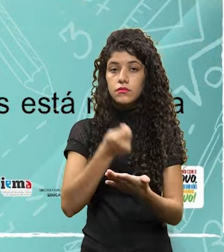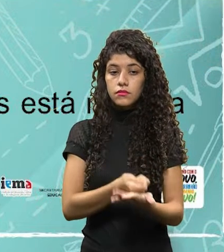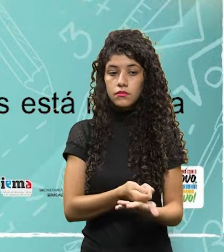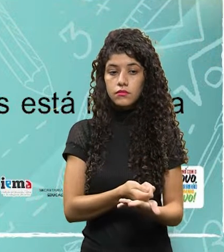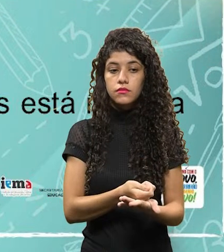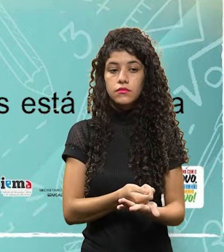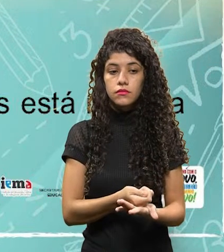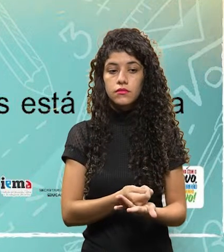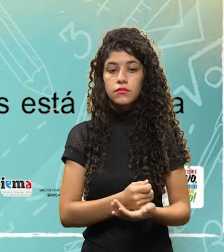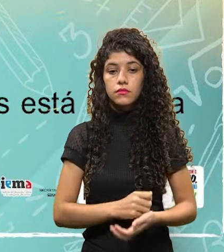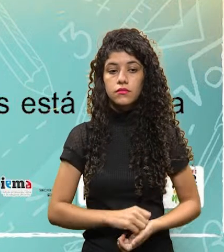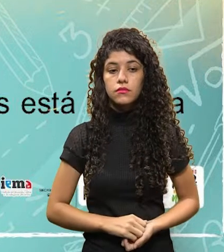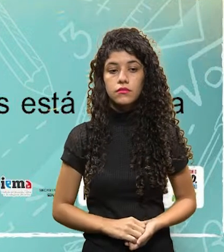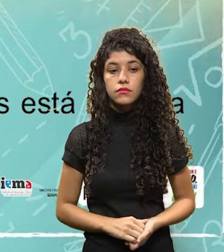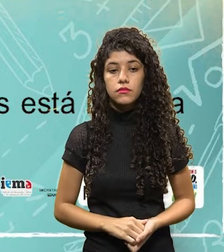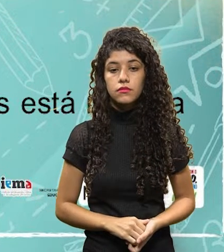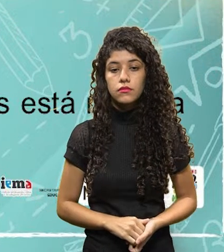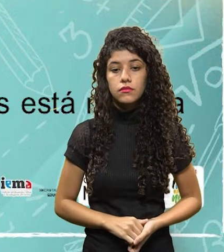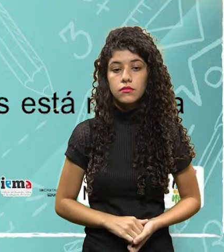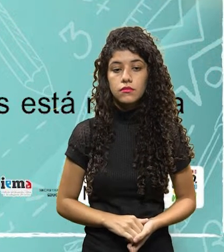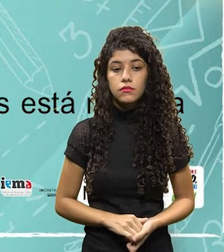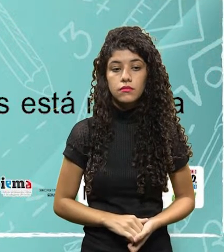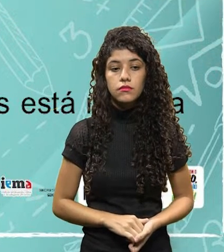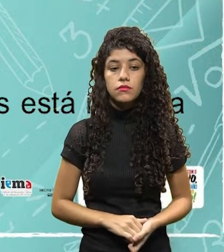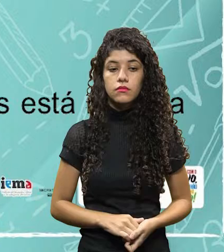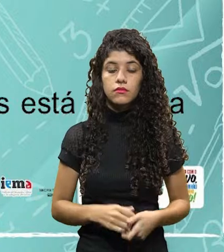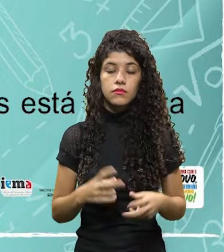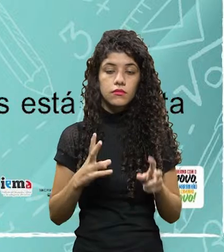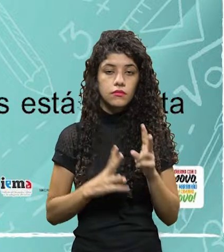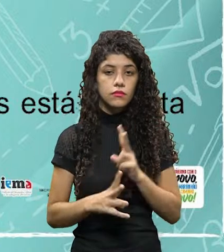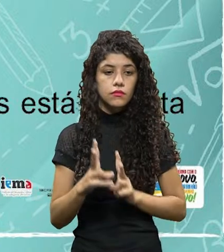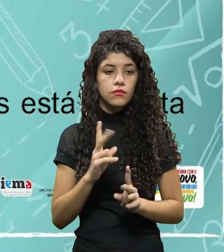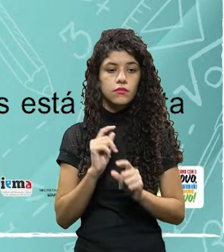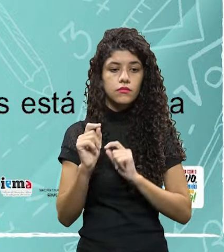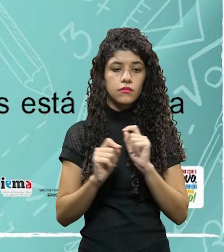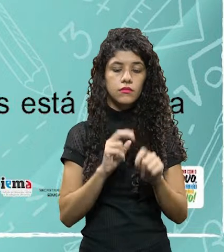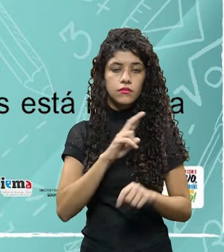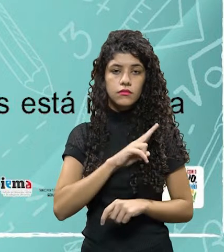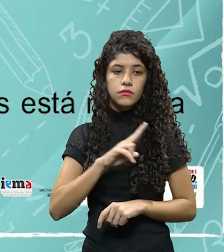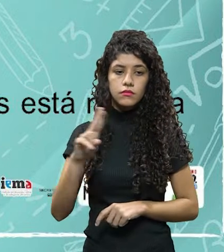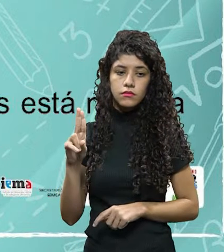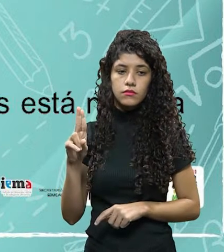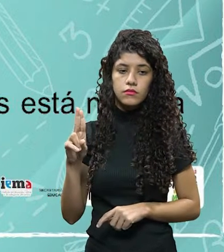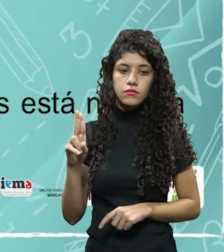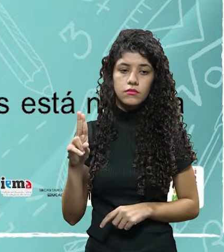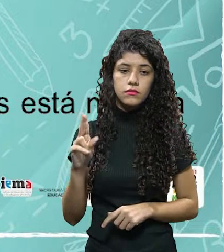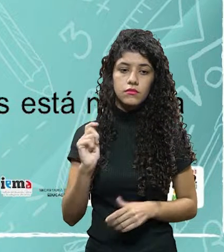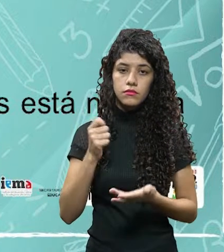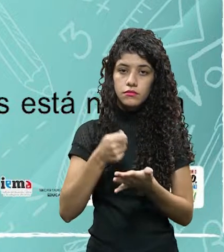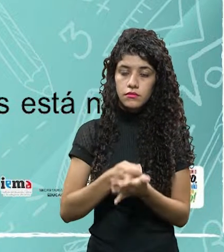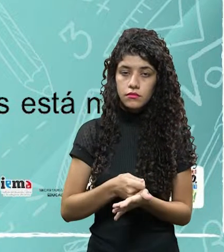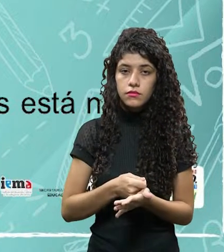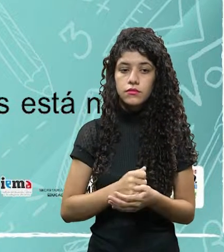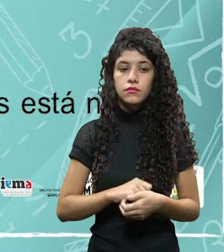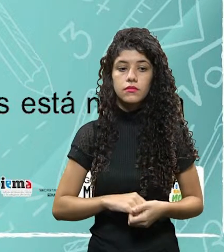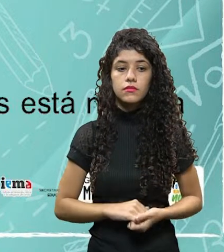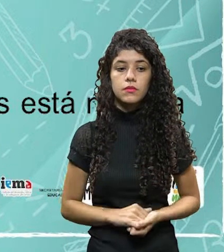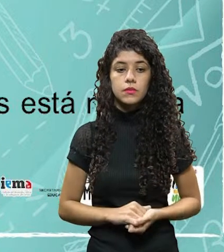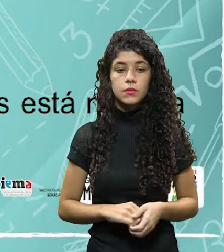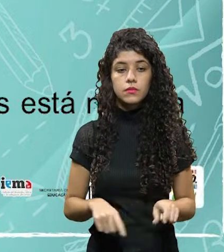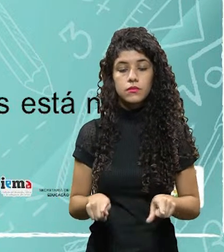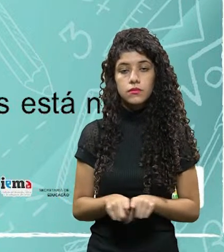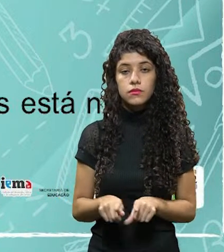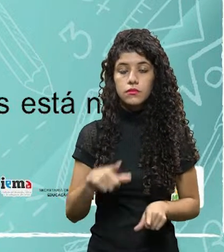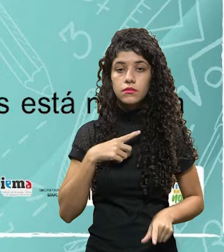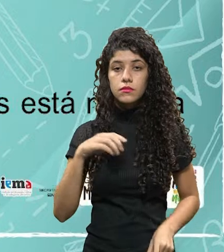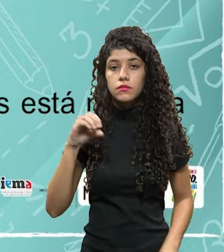impostos, financiamentos a pagar. Sempre vai estar vinculado, na maioria das vezes, a essa nomenclatura a pagar. Temos